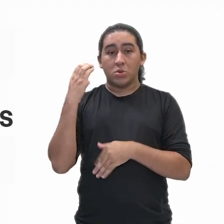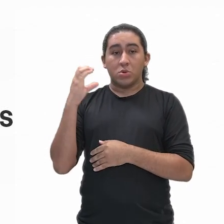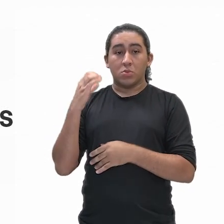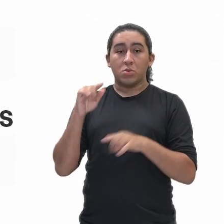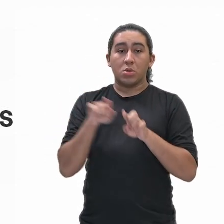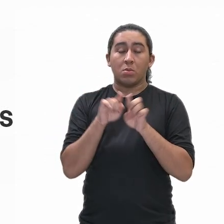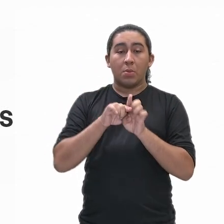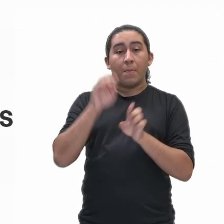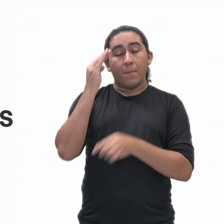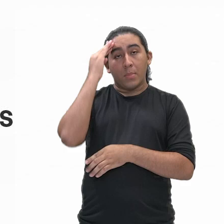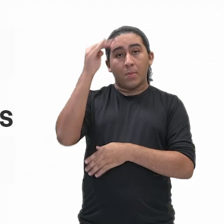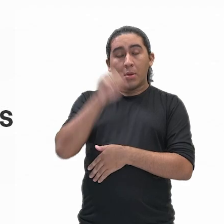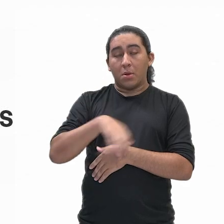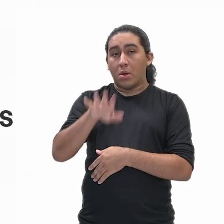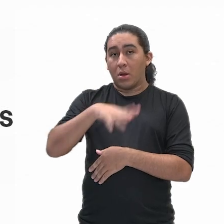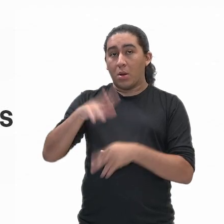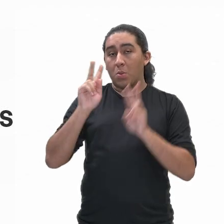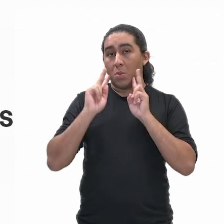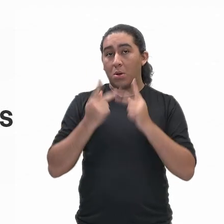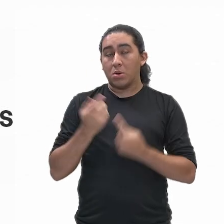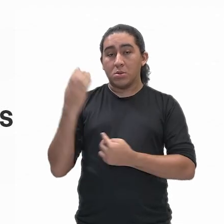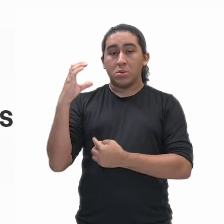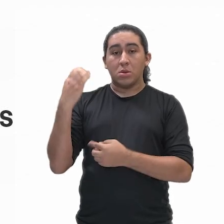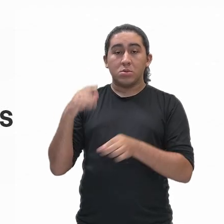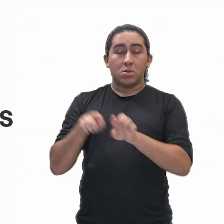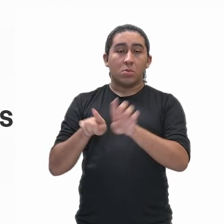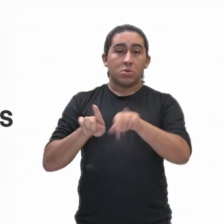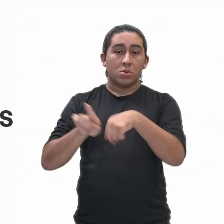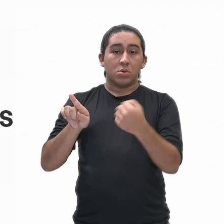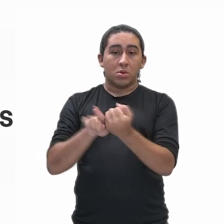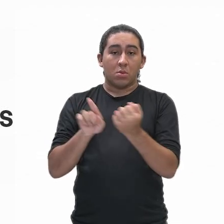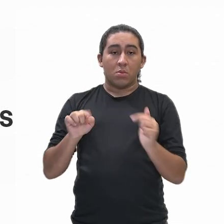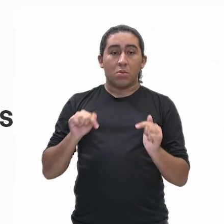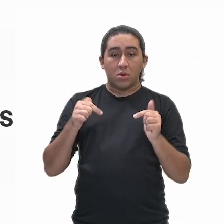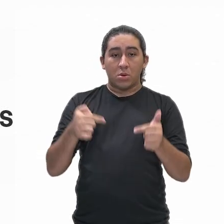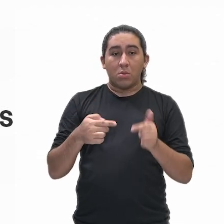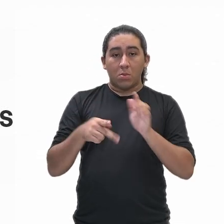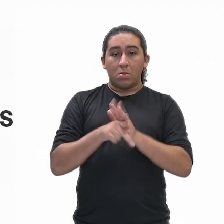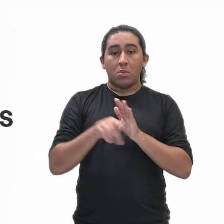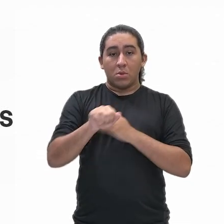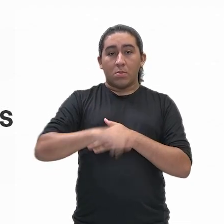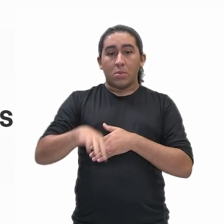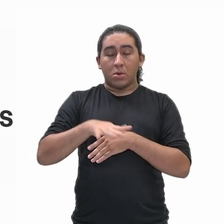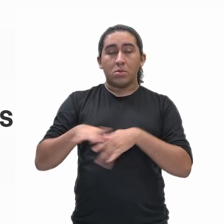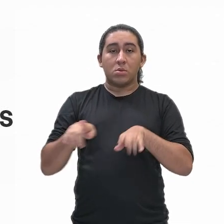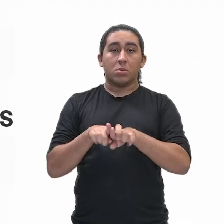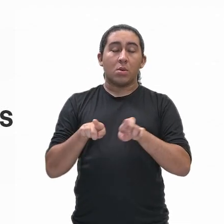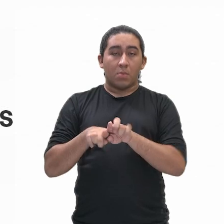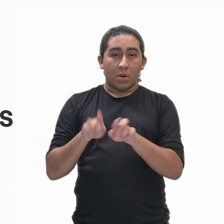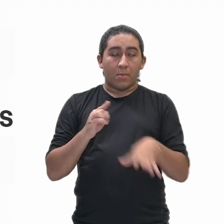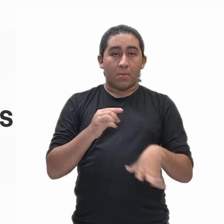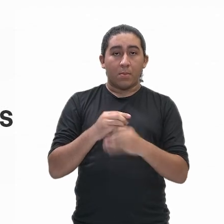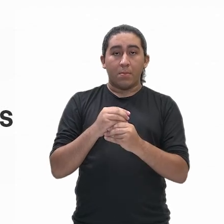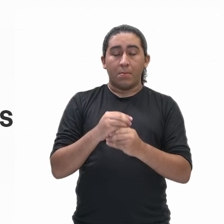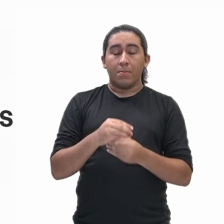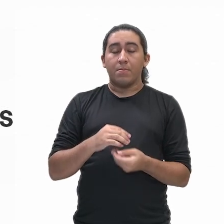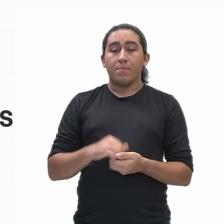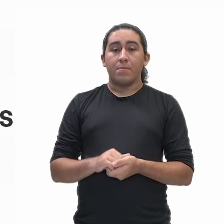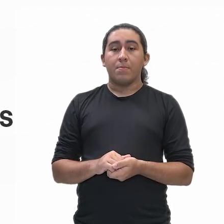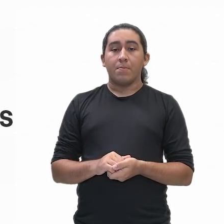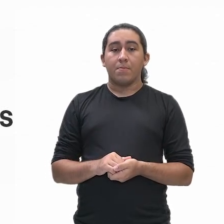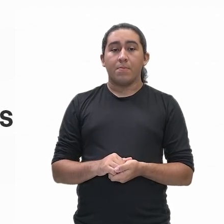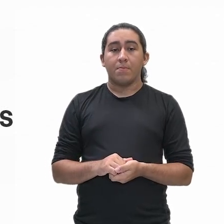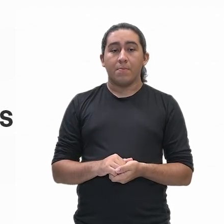científico, sobretudo na área de ciências humanas e sociais aplicadas, e suas contribuições no tempo e no